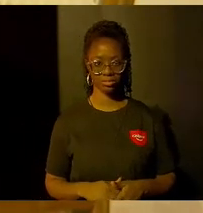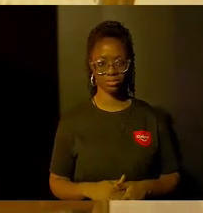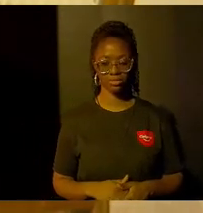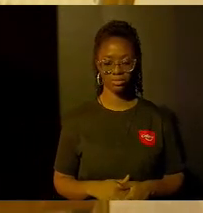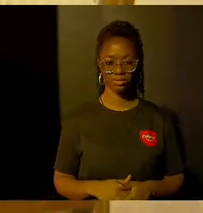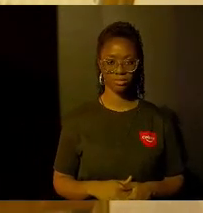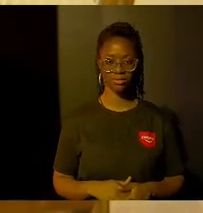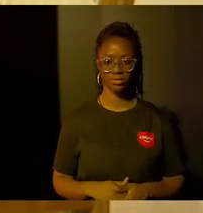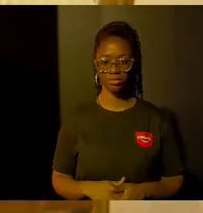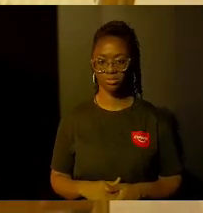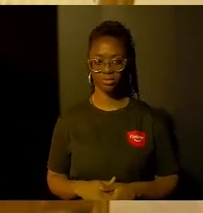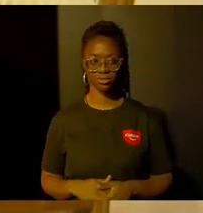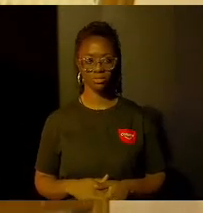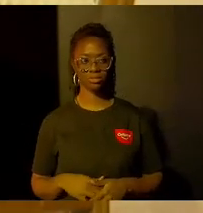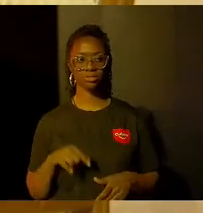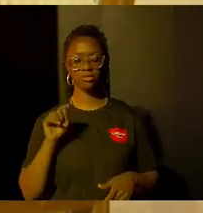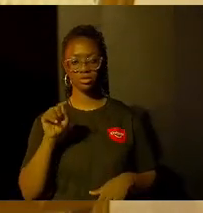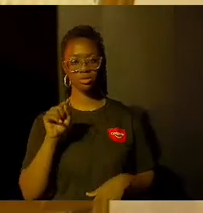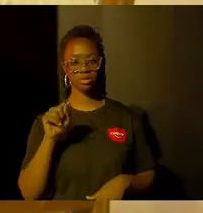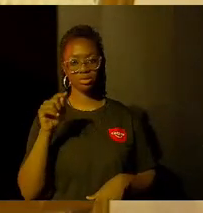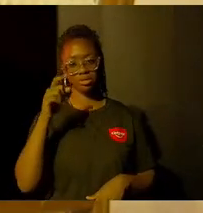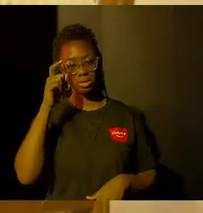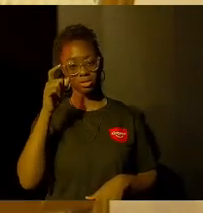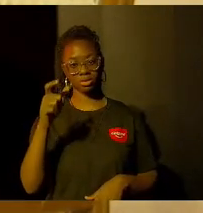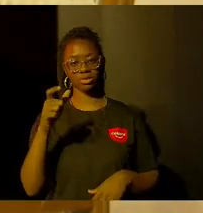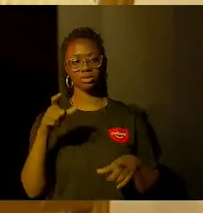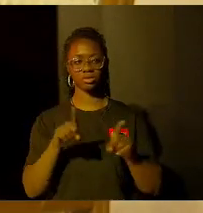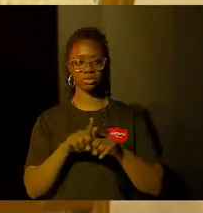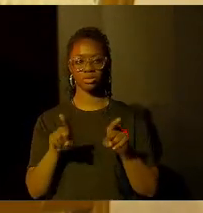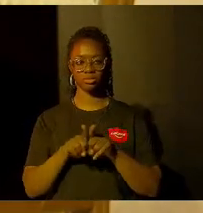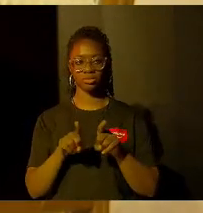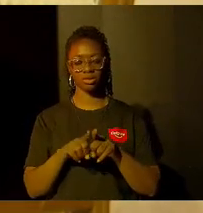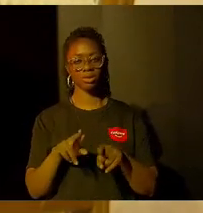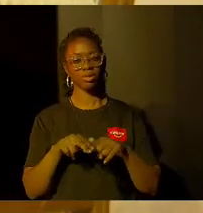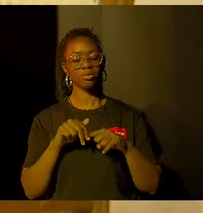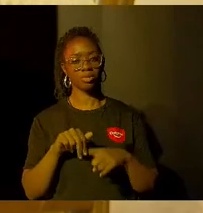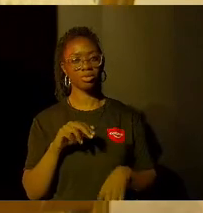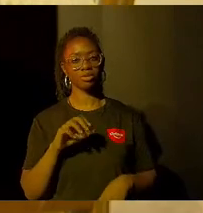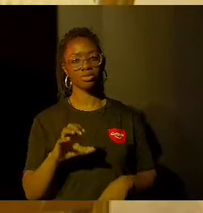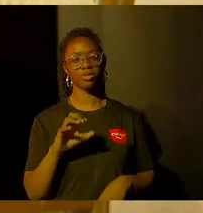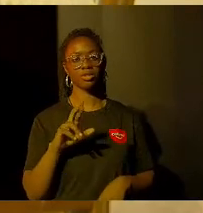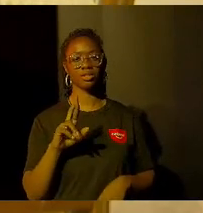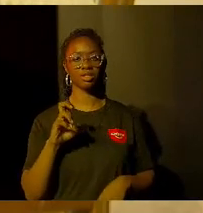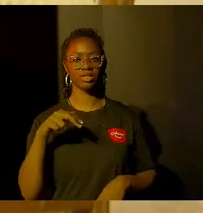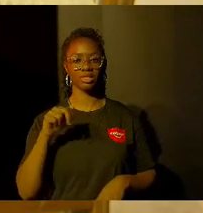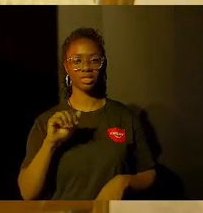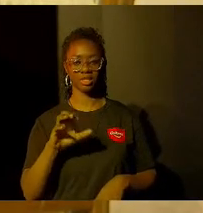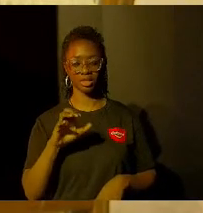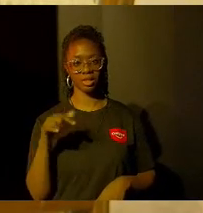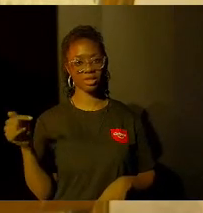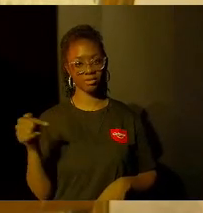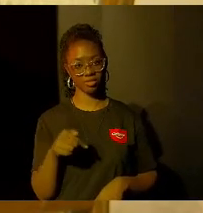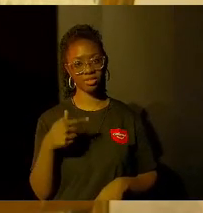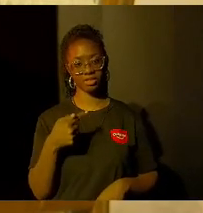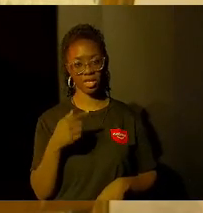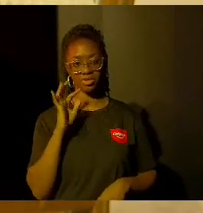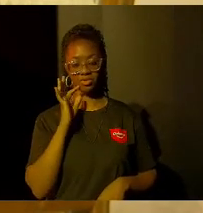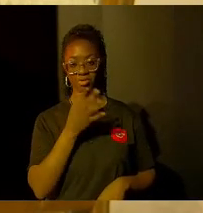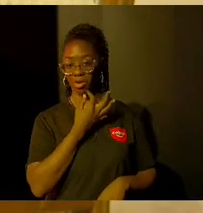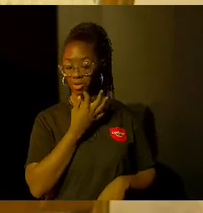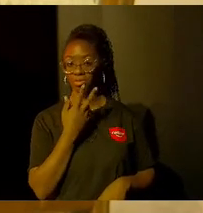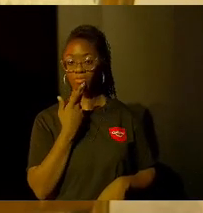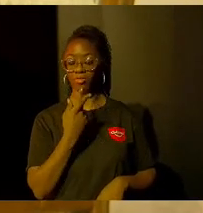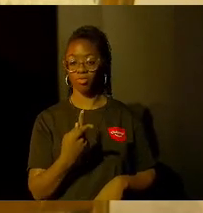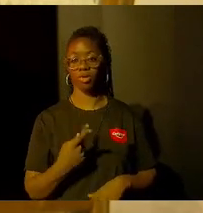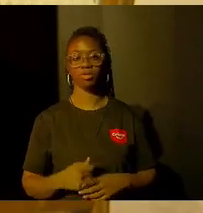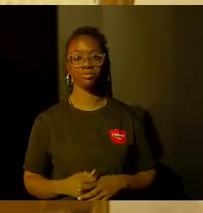isso é muito interessante também porque assim o crenac teve aqui no dia 7 de Setembro e ele tava falando que uma